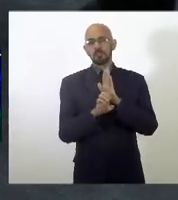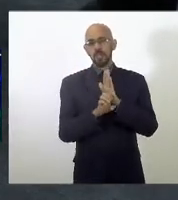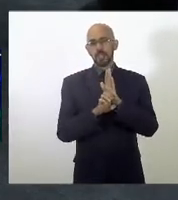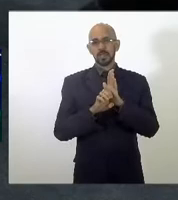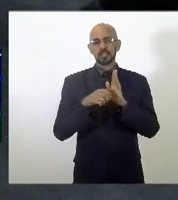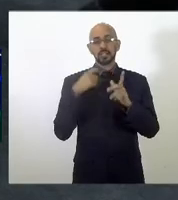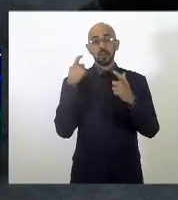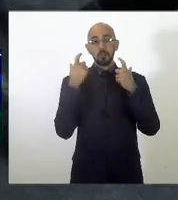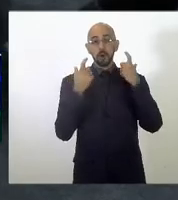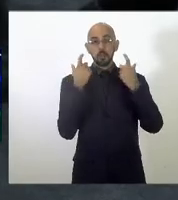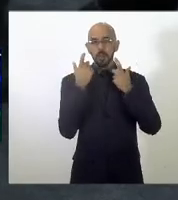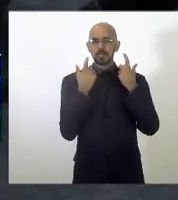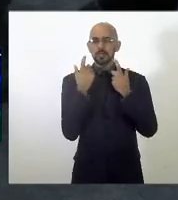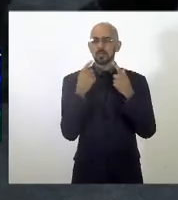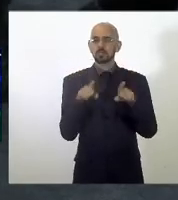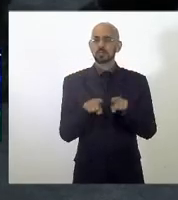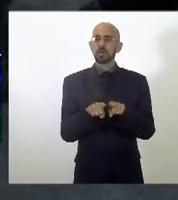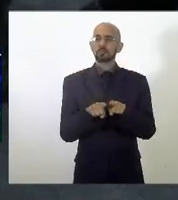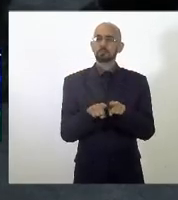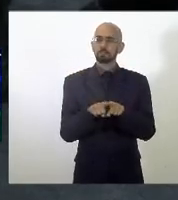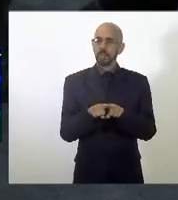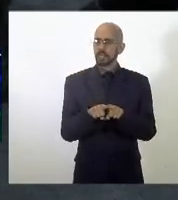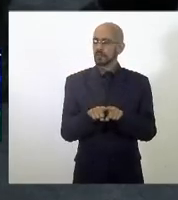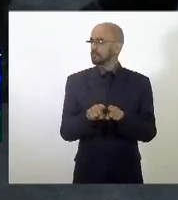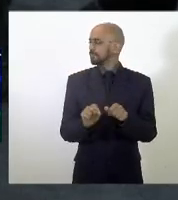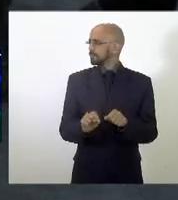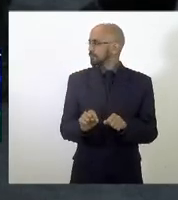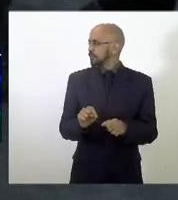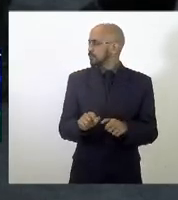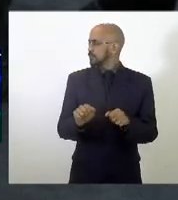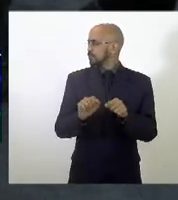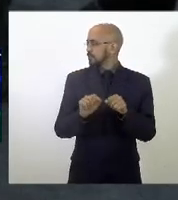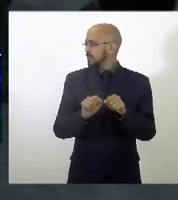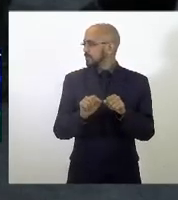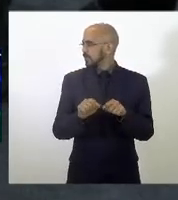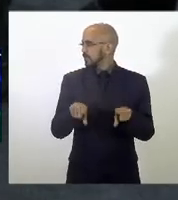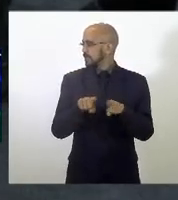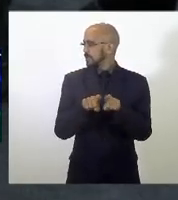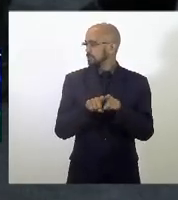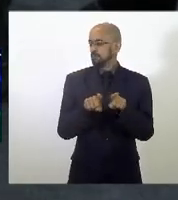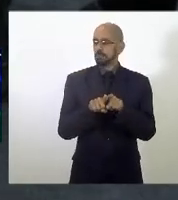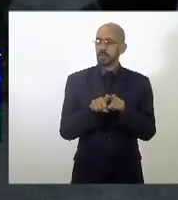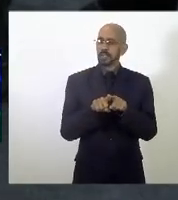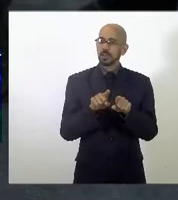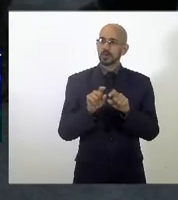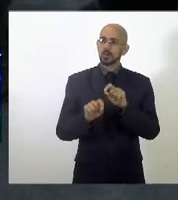preocupação de abrigar também